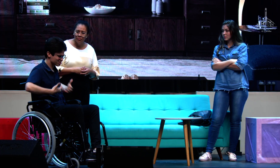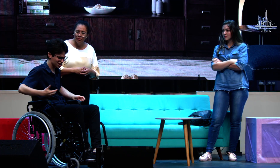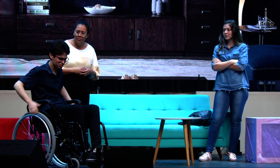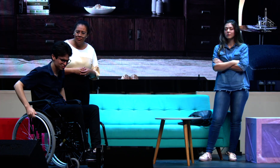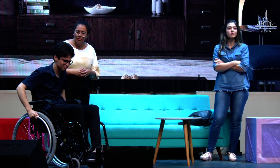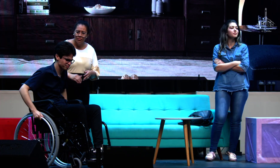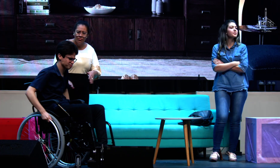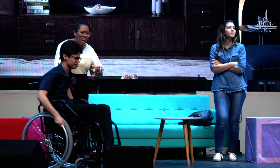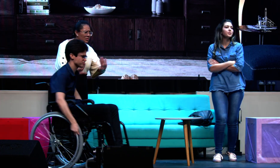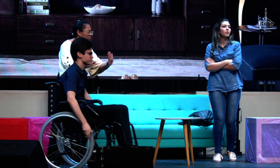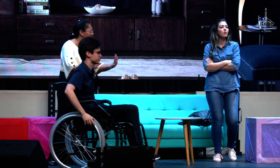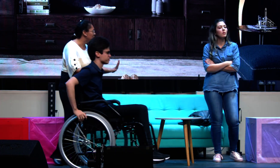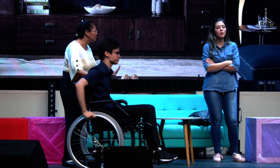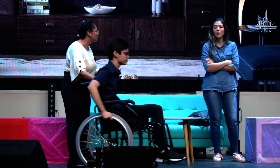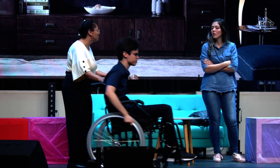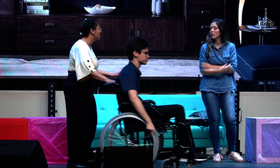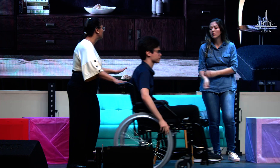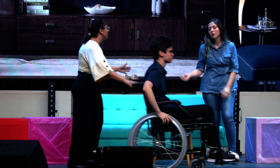cansado.